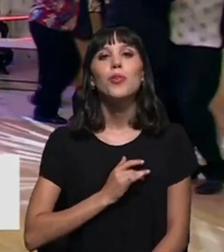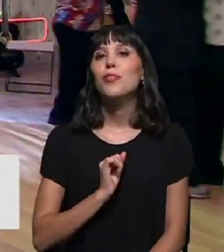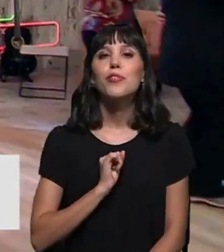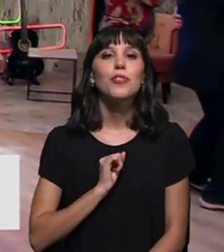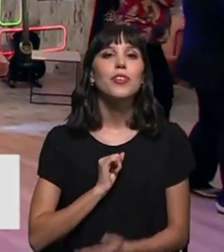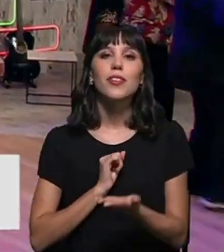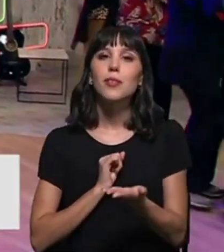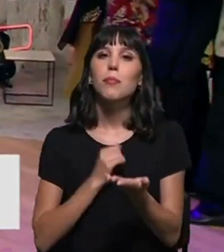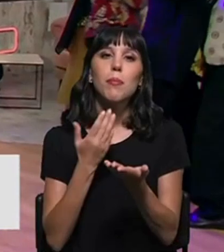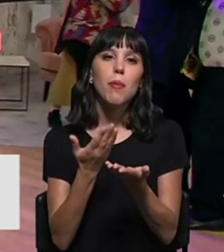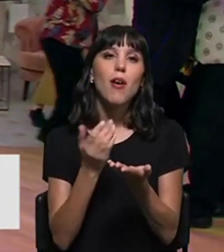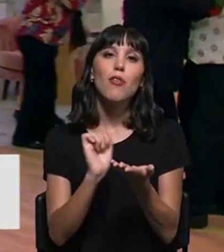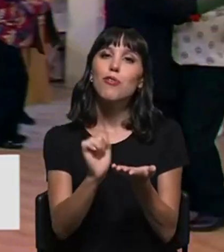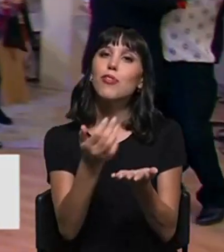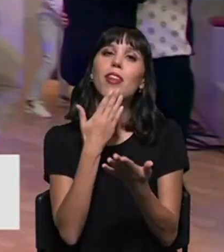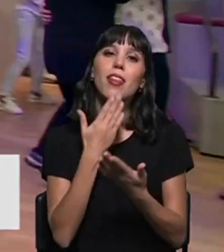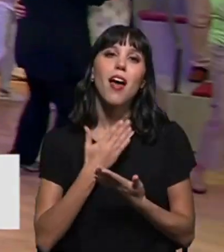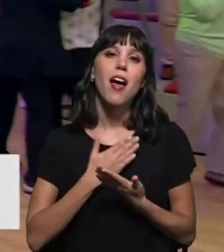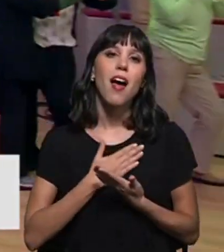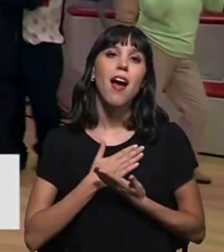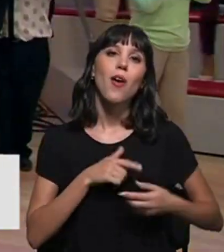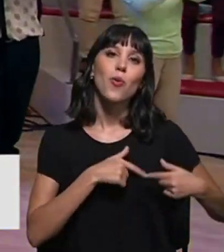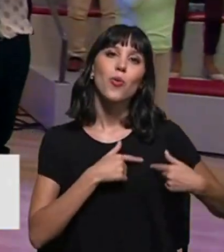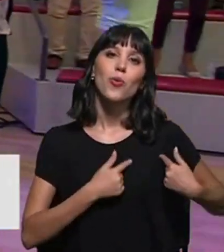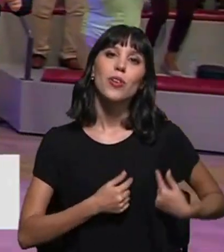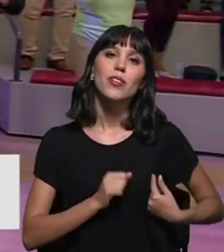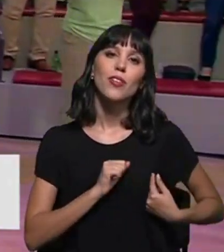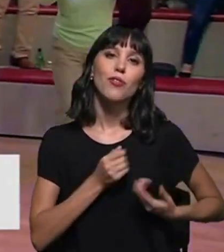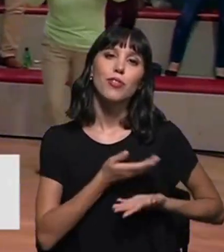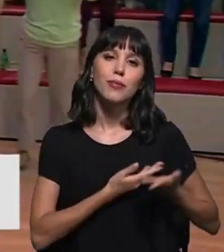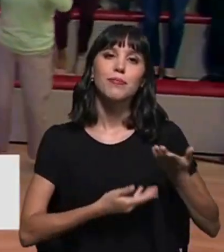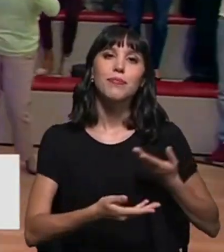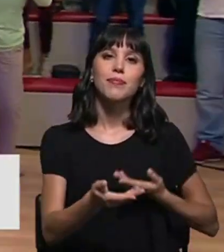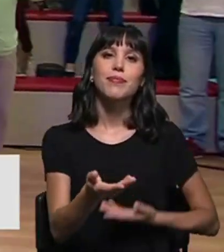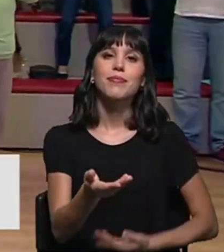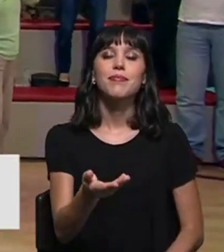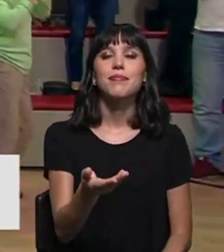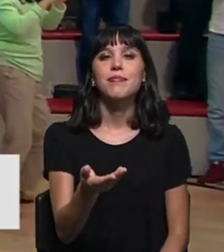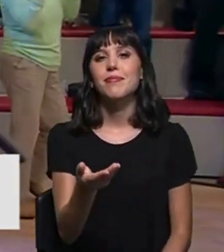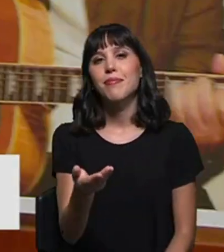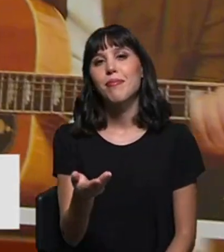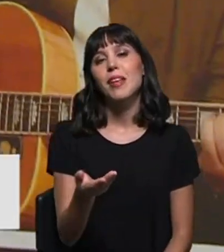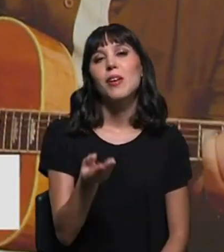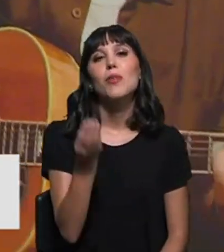tua mão, que eu dou-te em troca o meu coração.